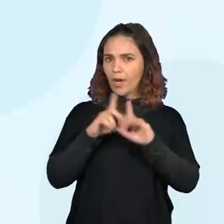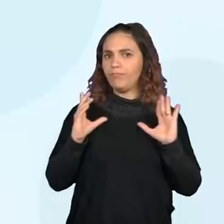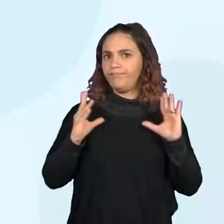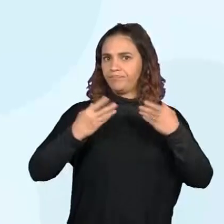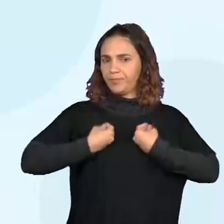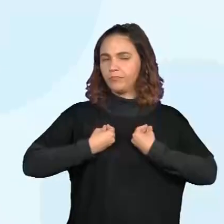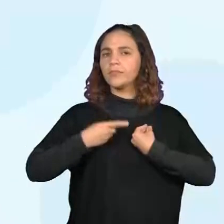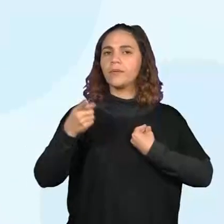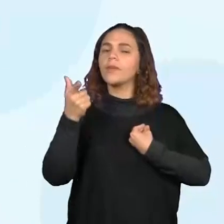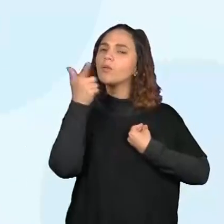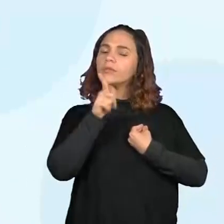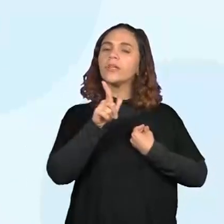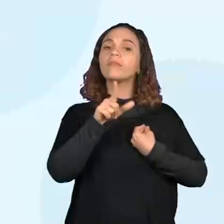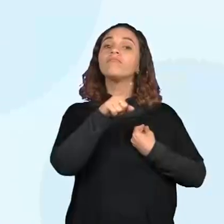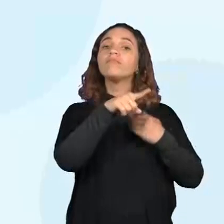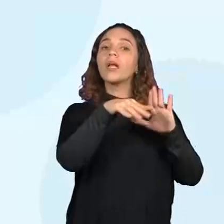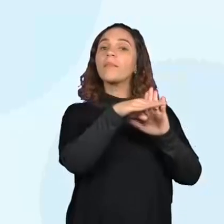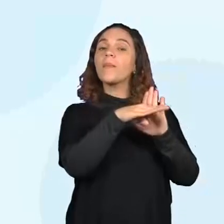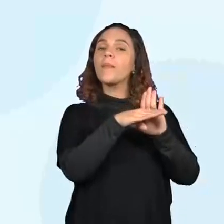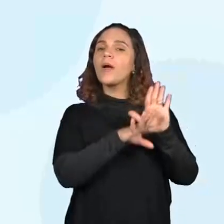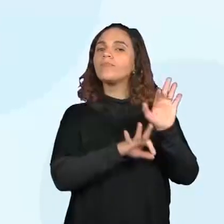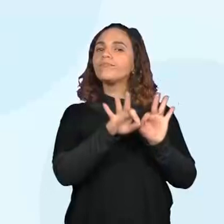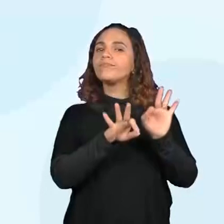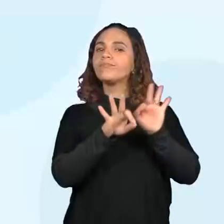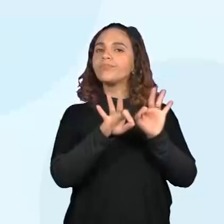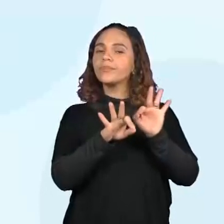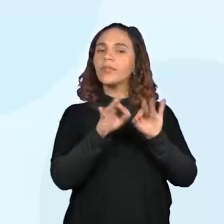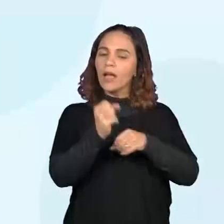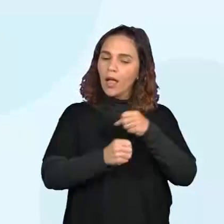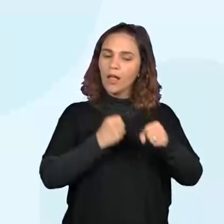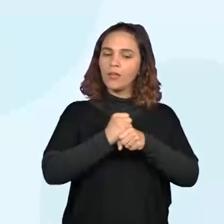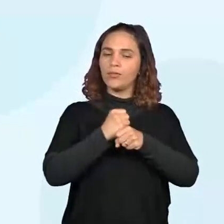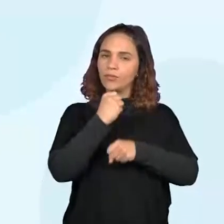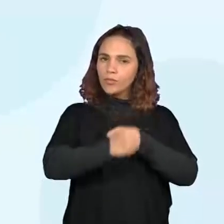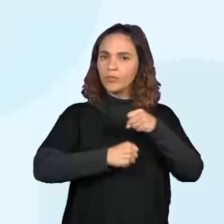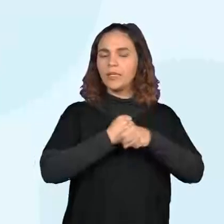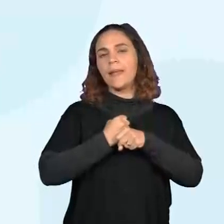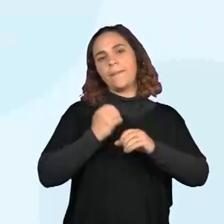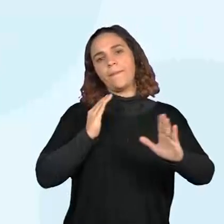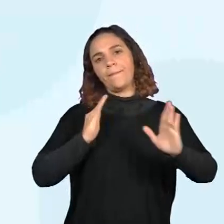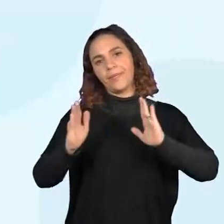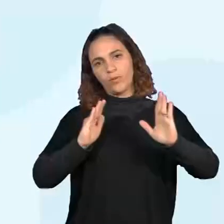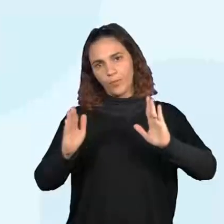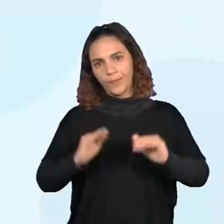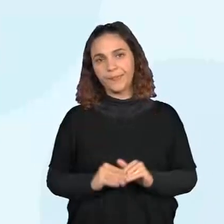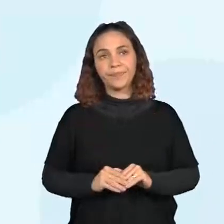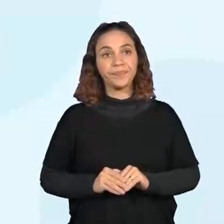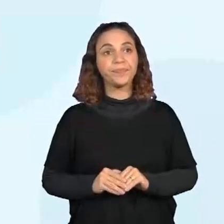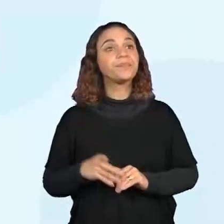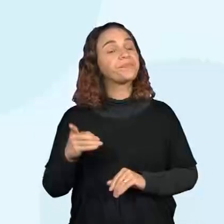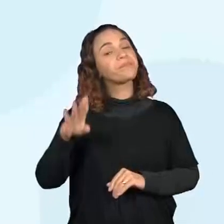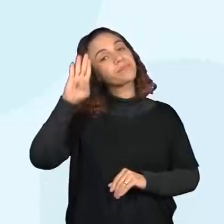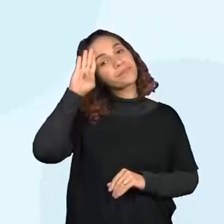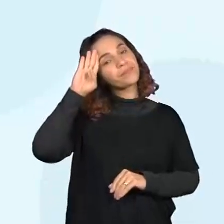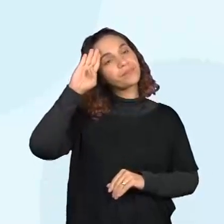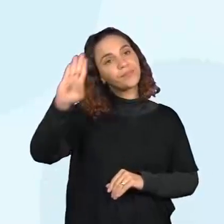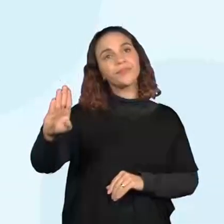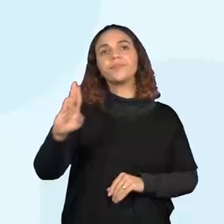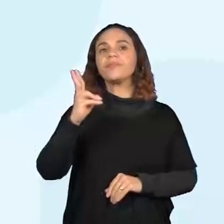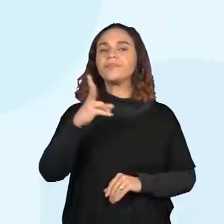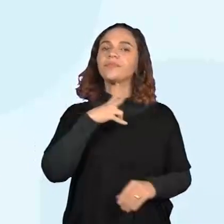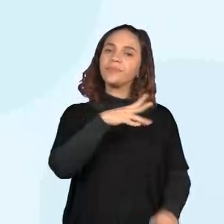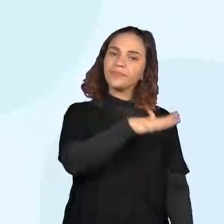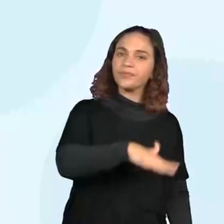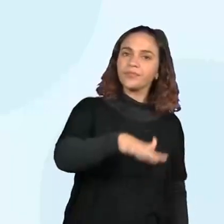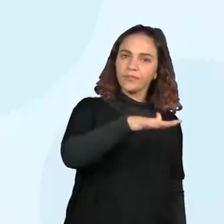planejado, determinado no ano ou período. especificamente para cada uma das